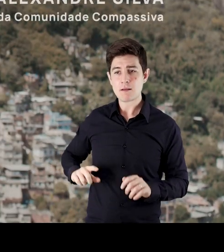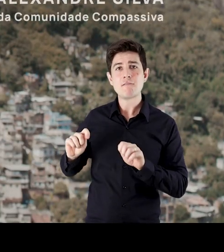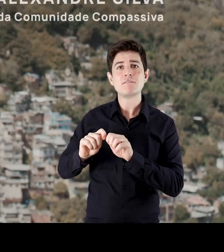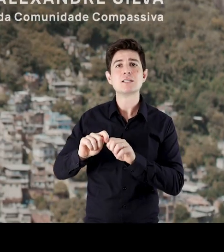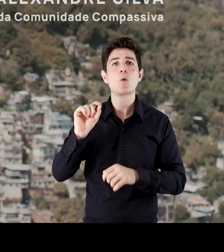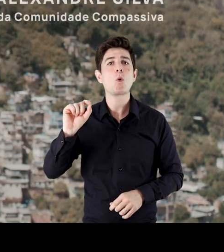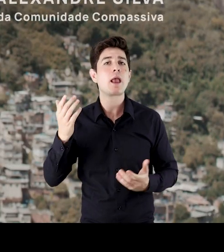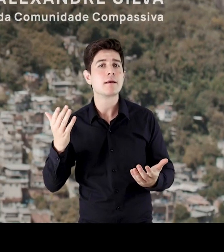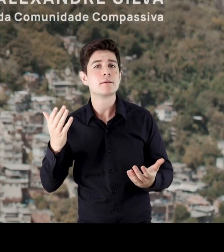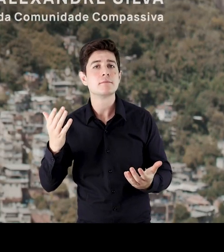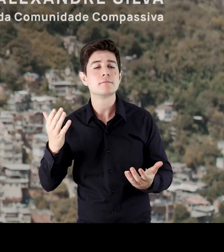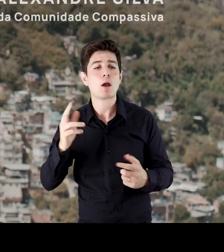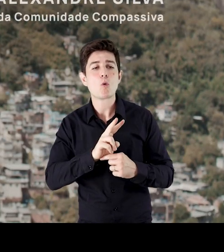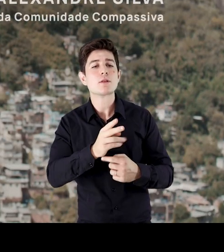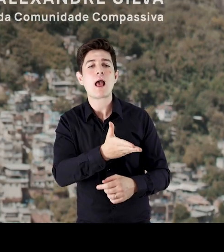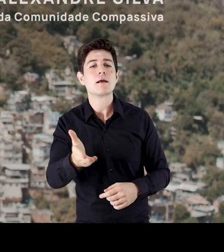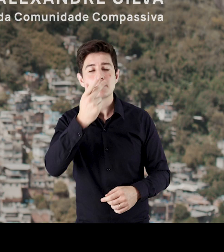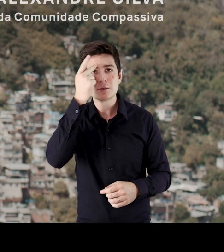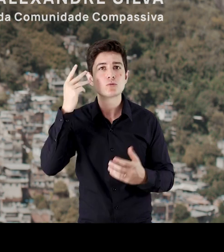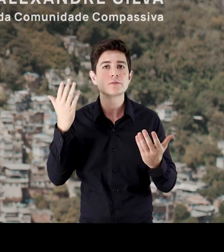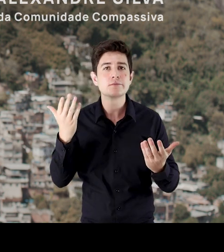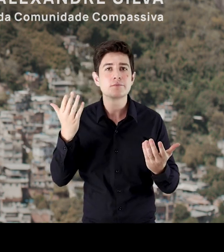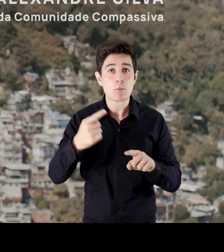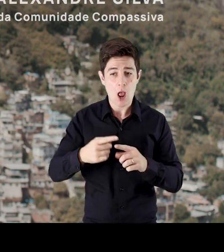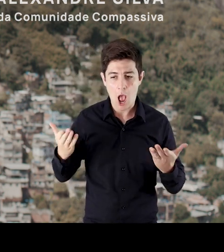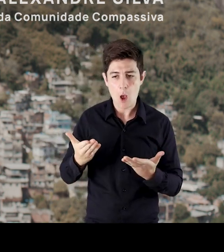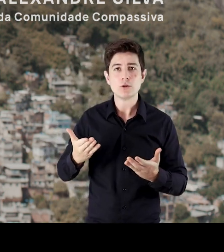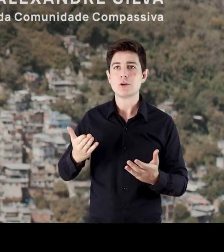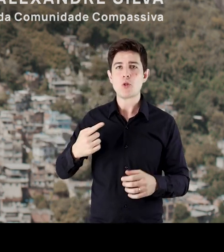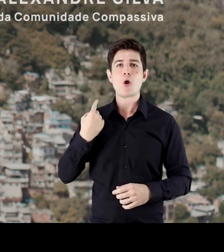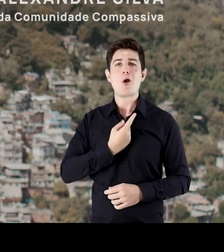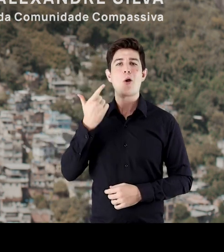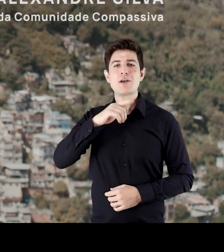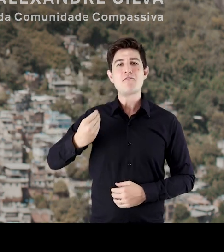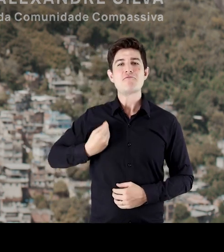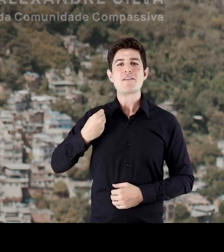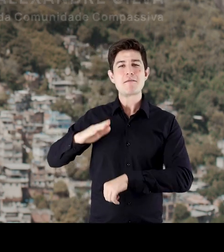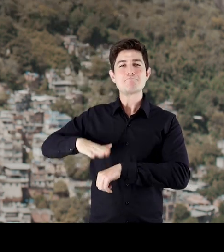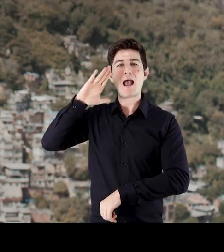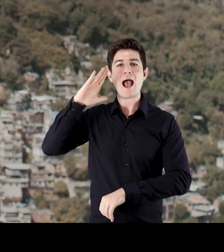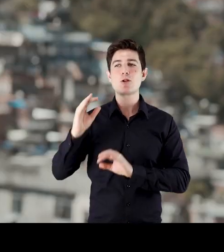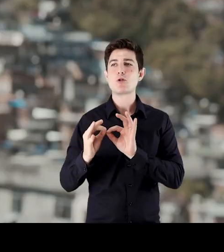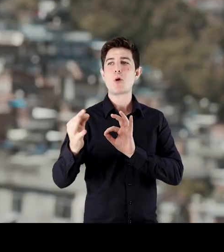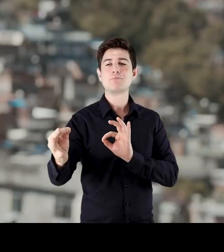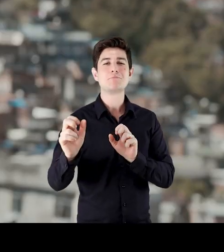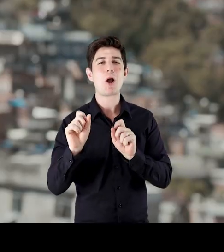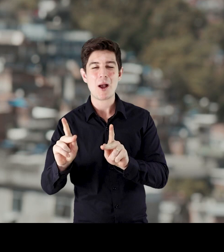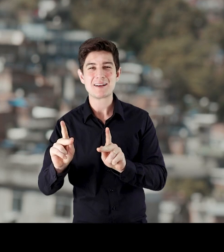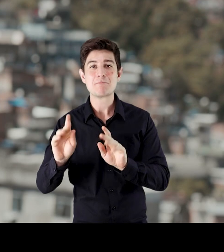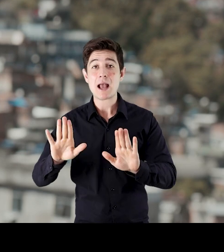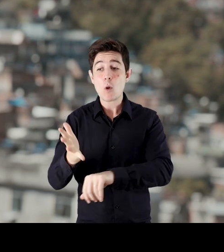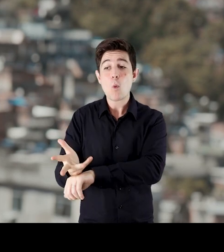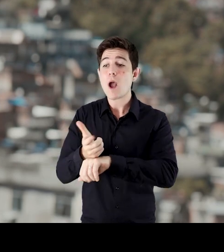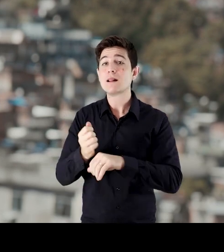gente trabalhou tanto para viver mais, mas é viver mais ou viver com qualidade? Eu quero